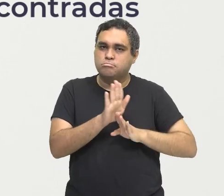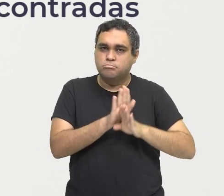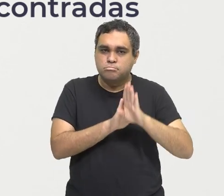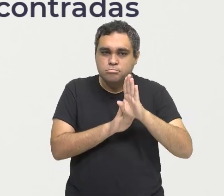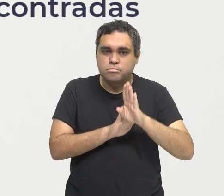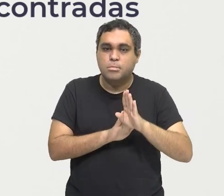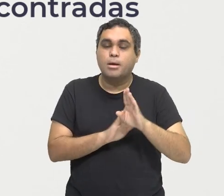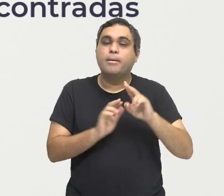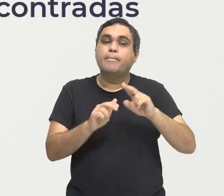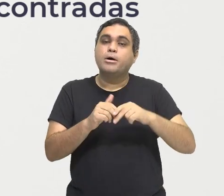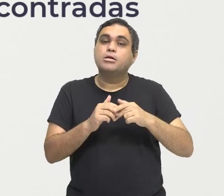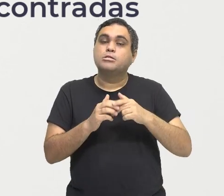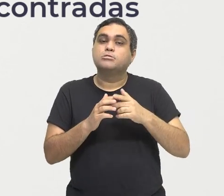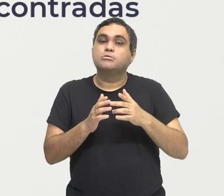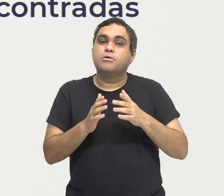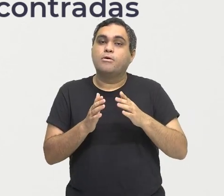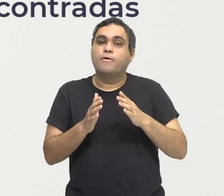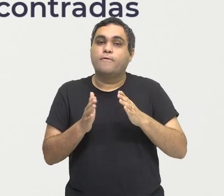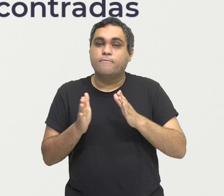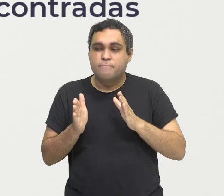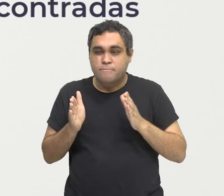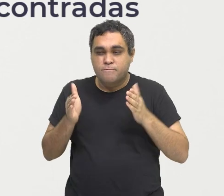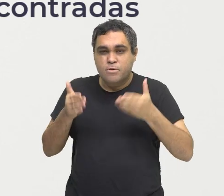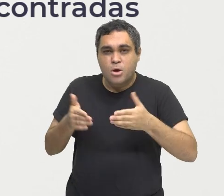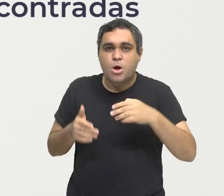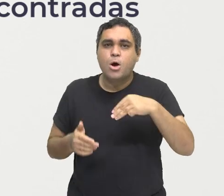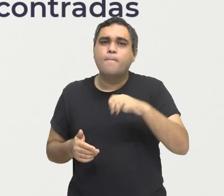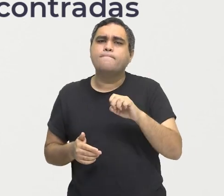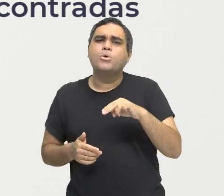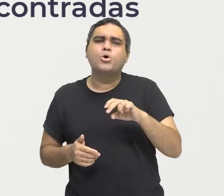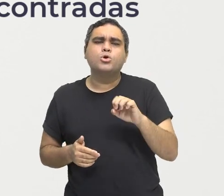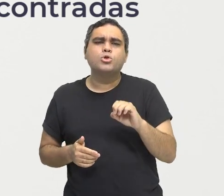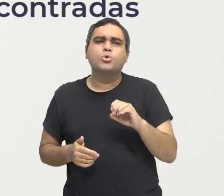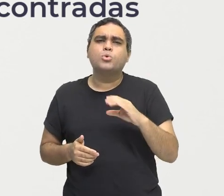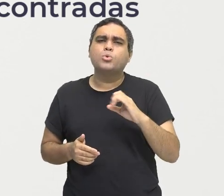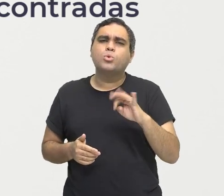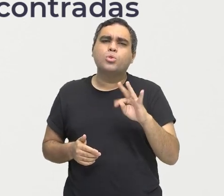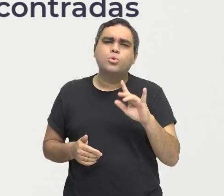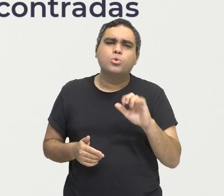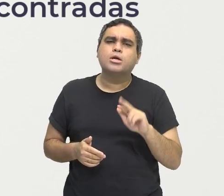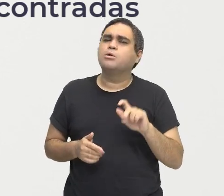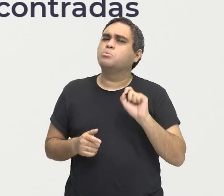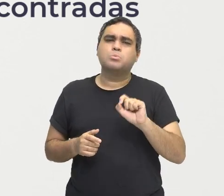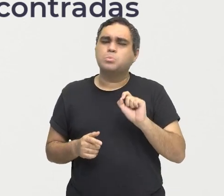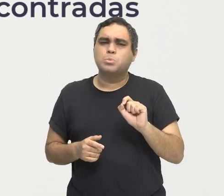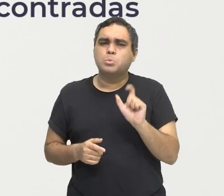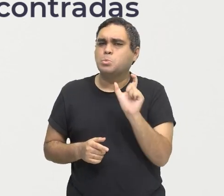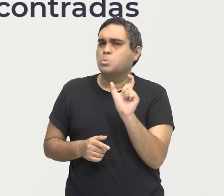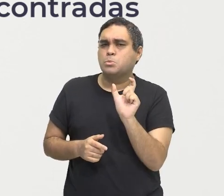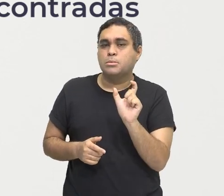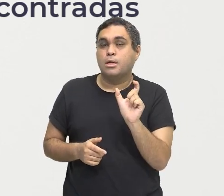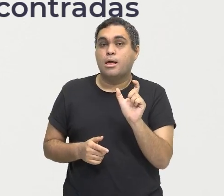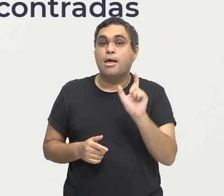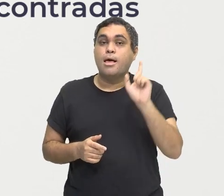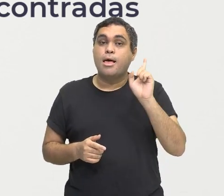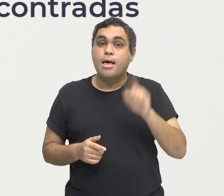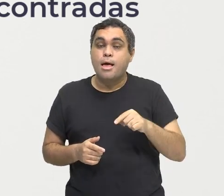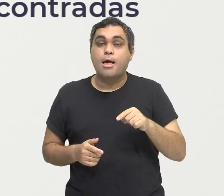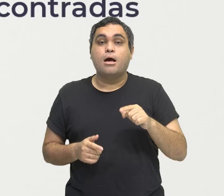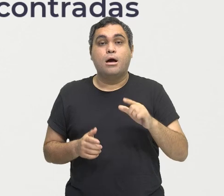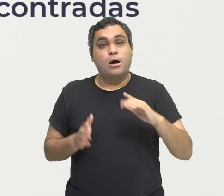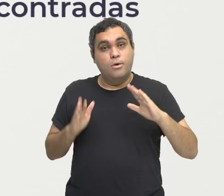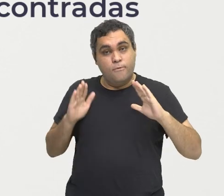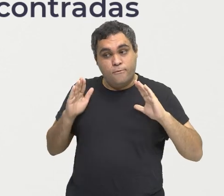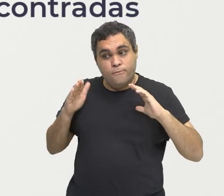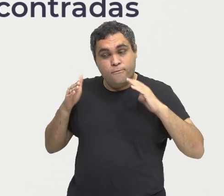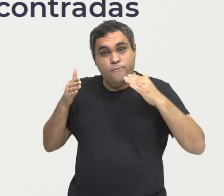da monocultura, indo para a policultura. Professora, o que é monocultura? O que é policultura? Monocultura, gente, vai estar direcionado somente